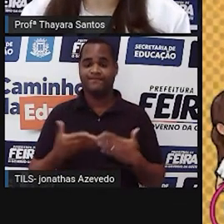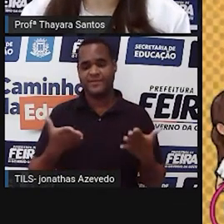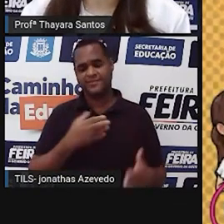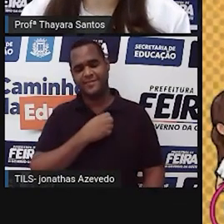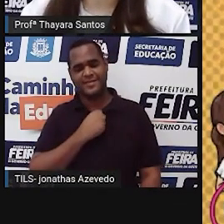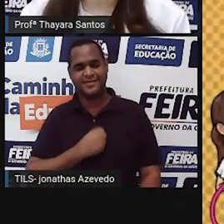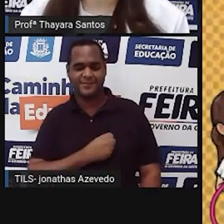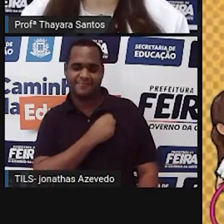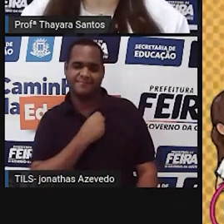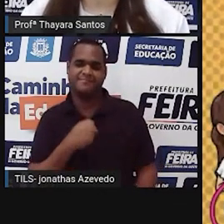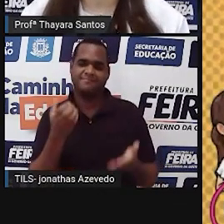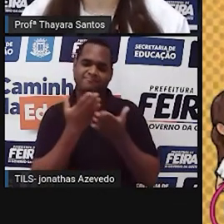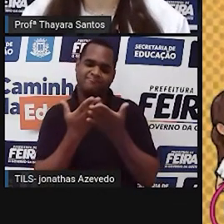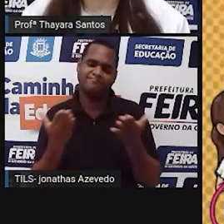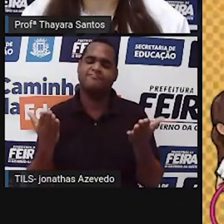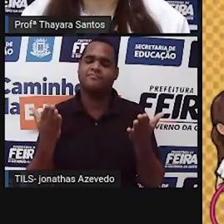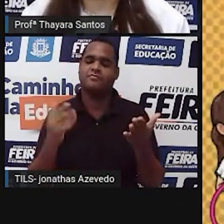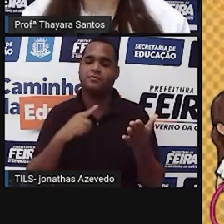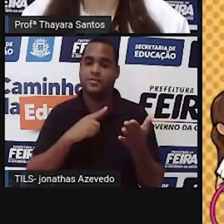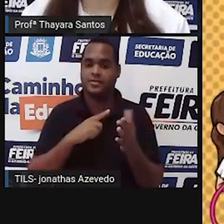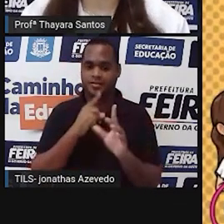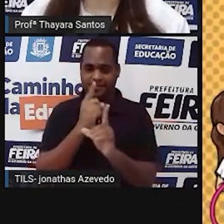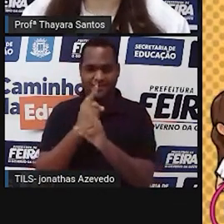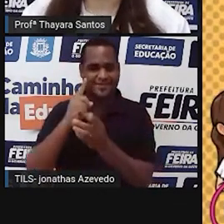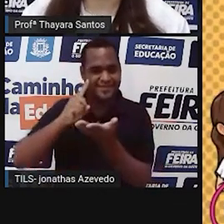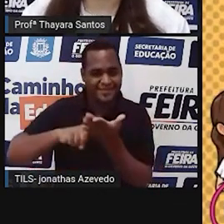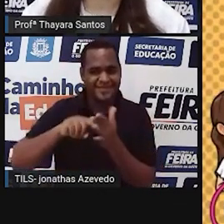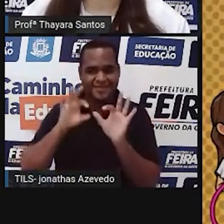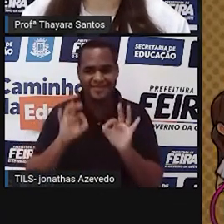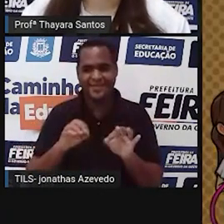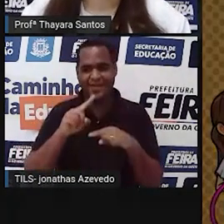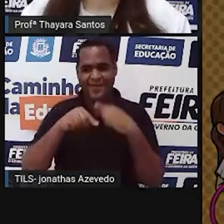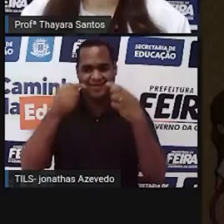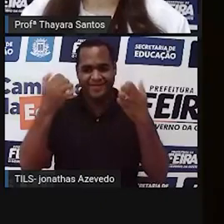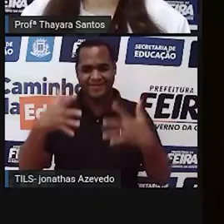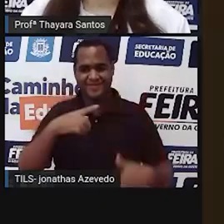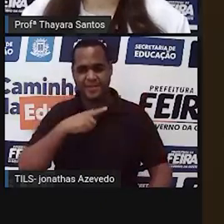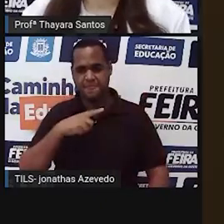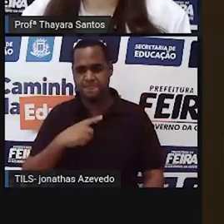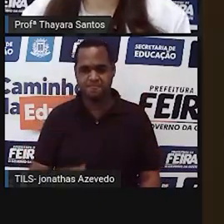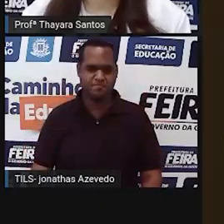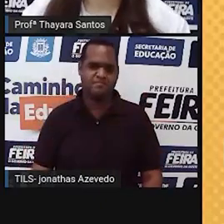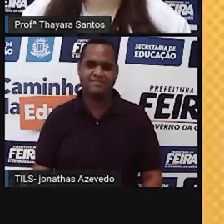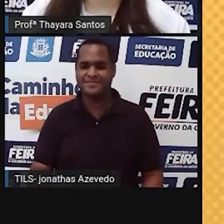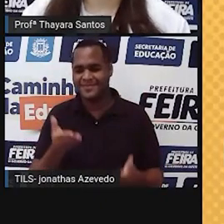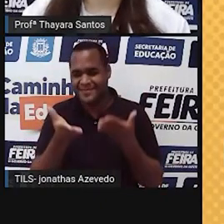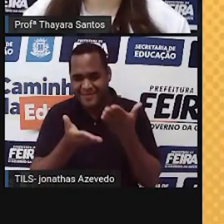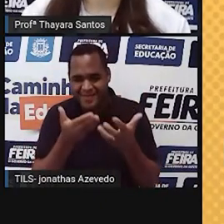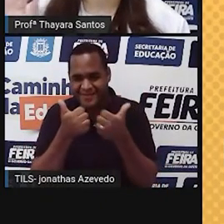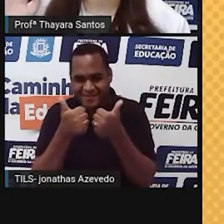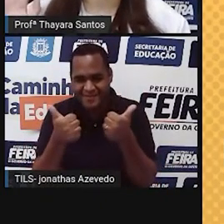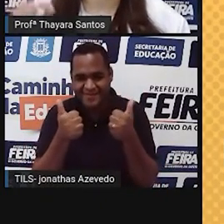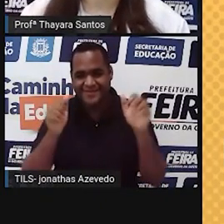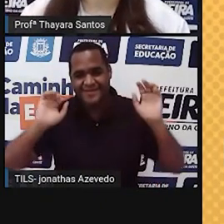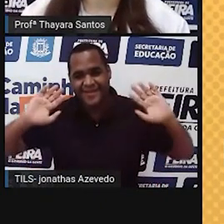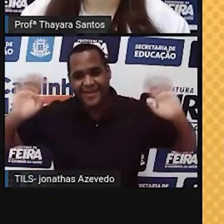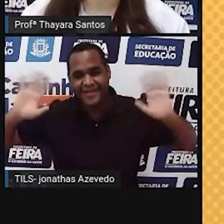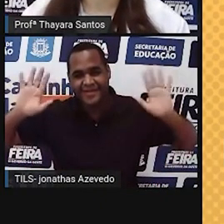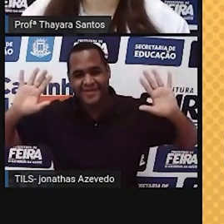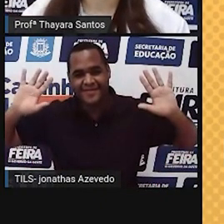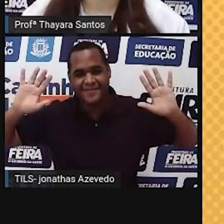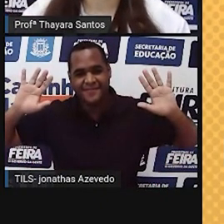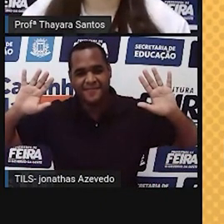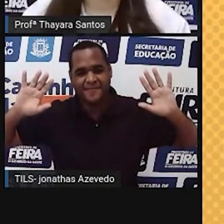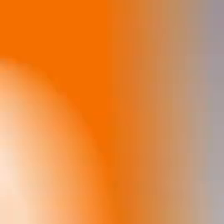morrendo de saudade de vocês, mas a gente já tem um encontro marcado na nossa próxima aula. Então, gente, se cuidem e até lá. Tchau, tchau.